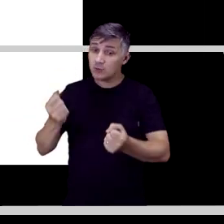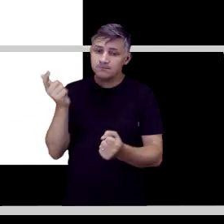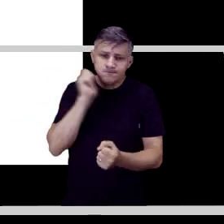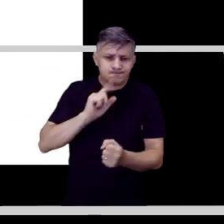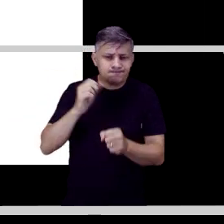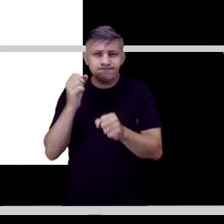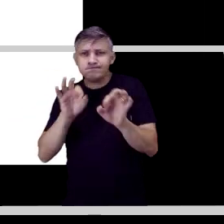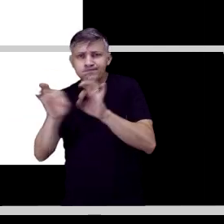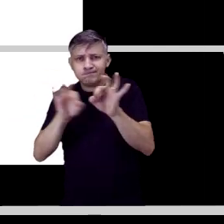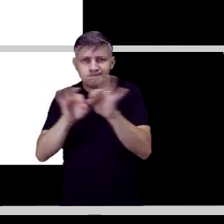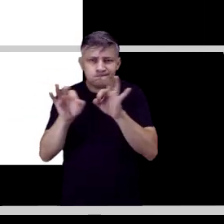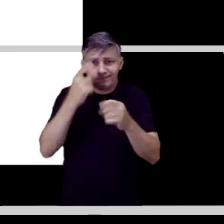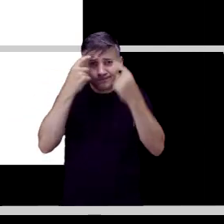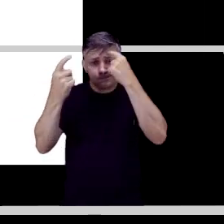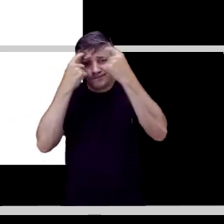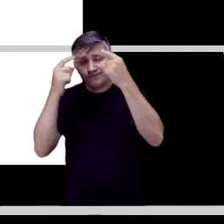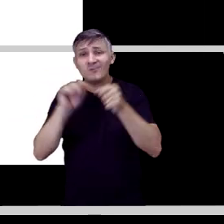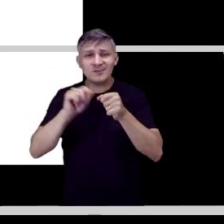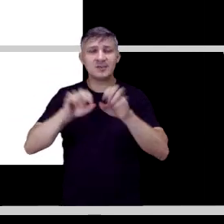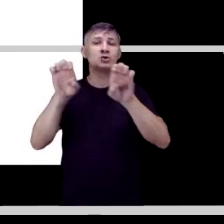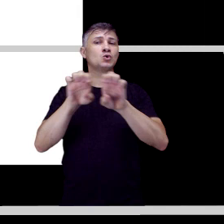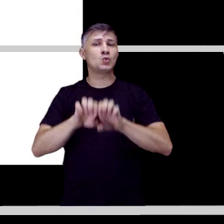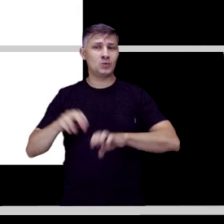chegar no desenho da estrutura,